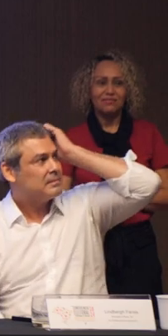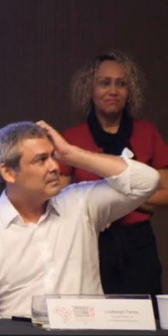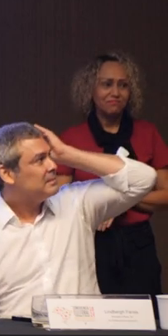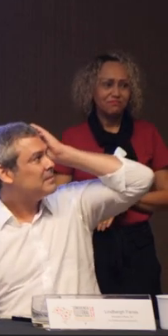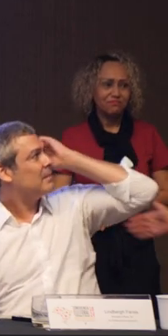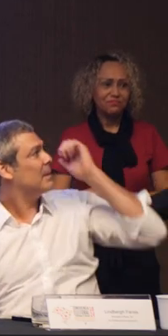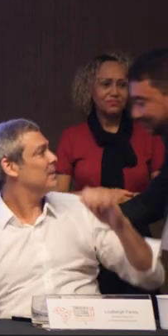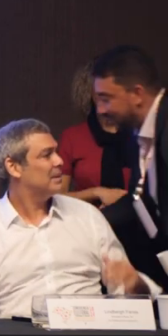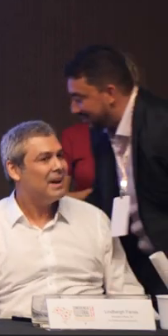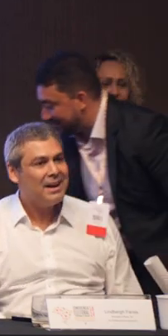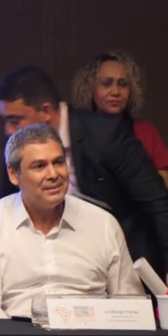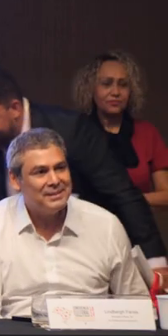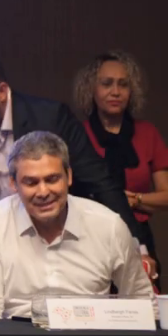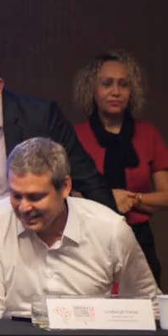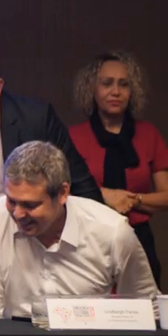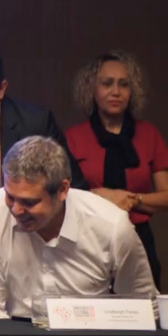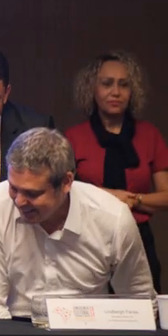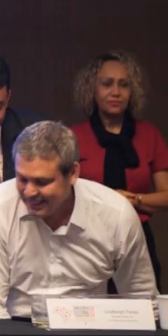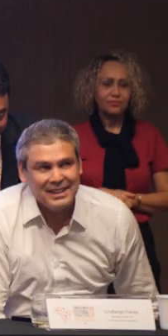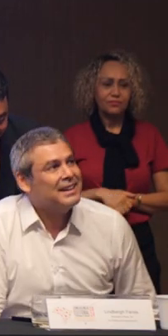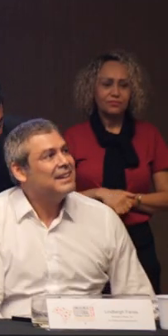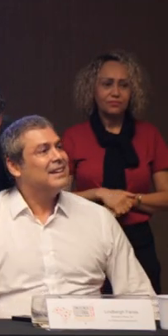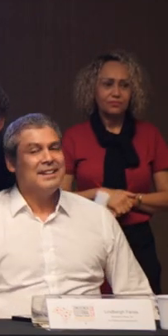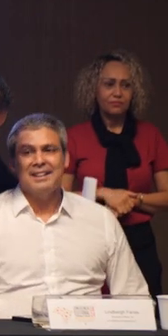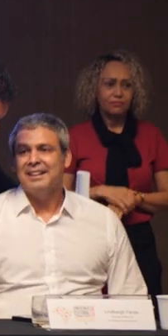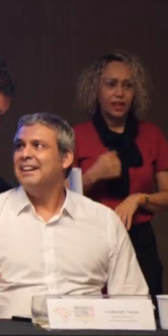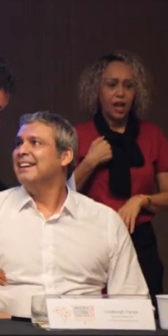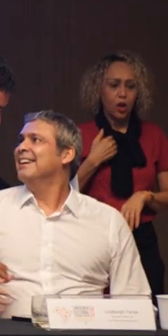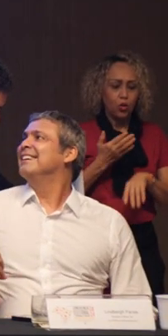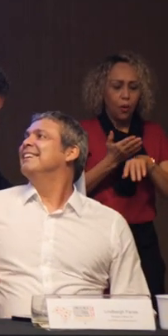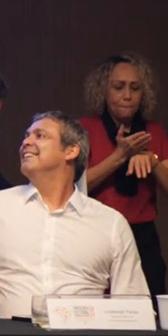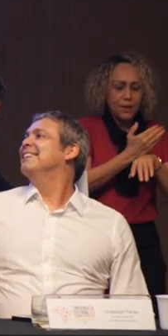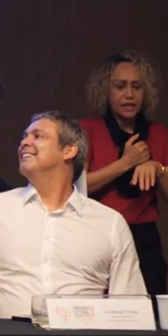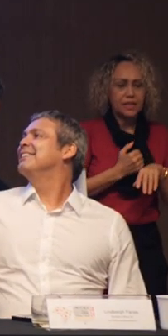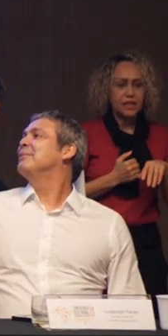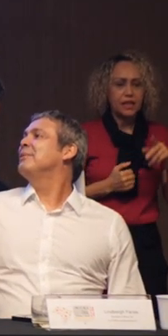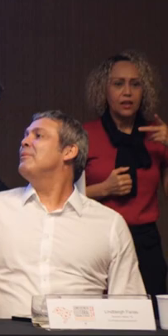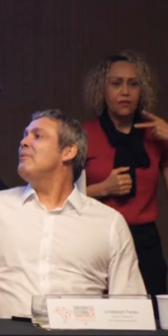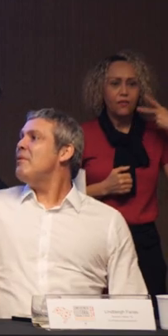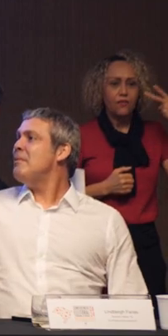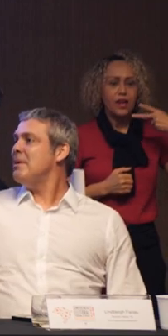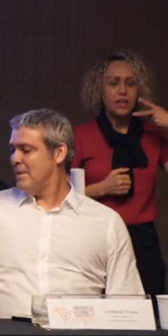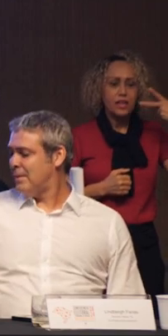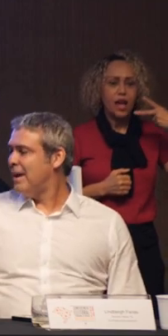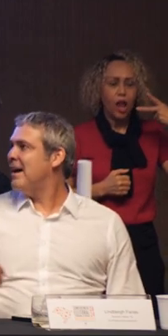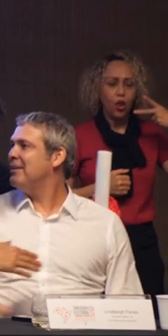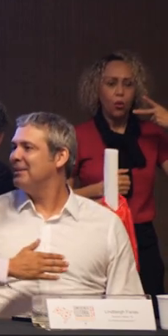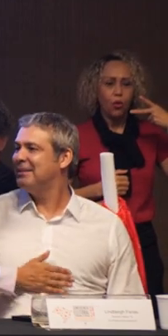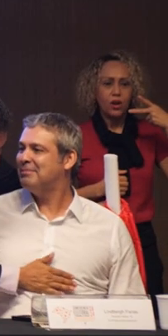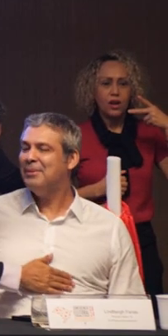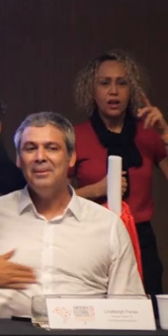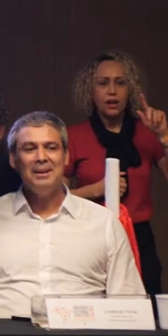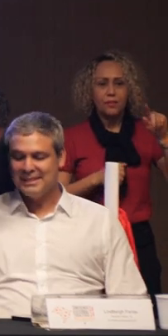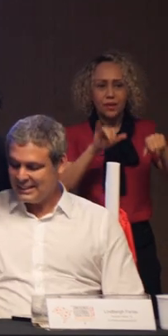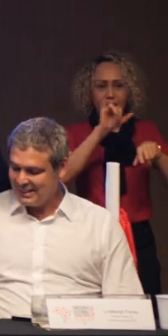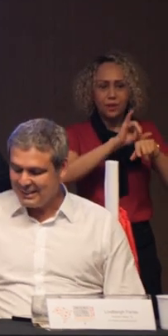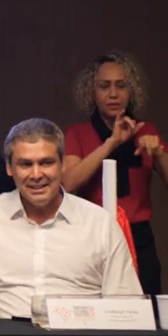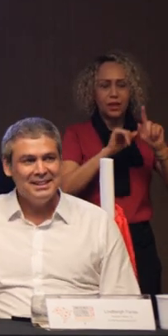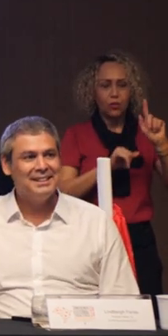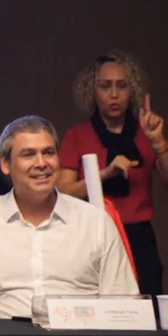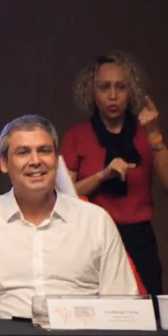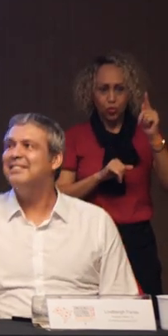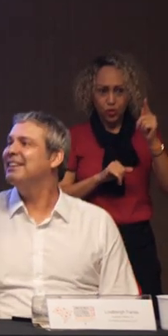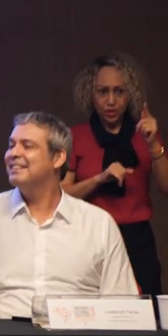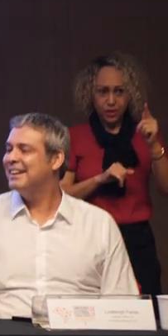só, eu sou pré-candidata a vereadora por Goiânia, então a gente tem desafios imensos lá, porque, como